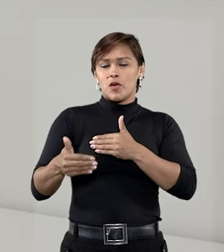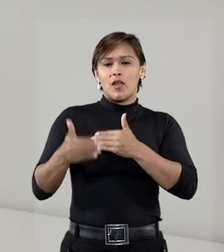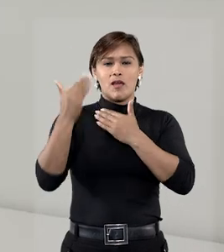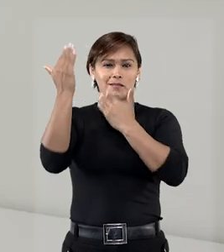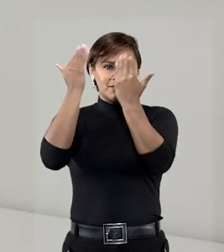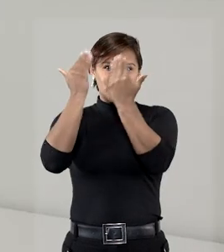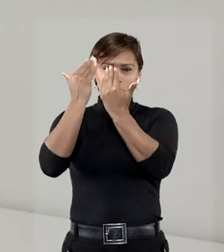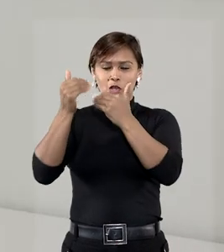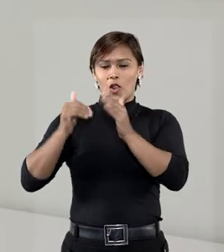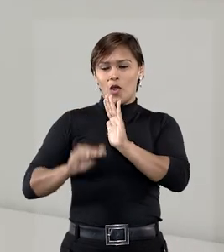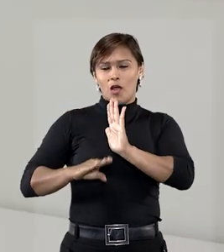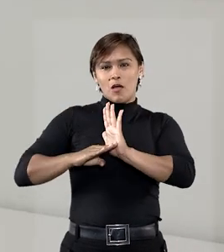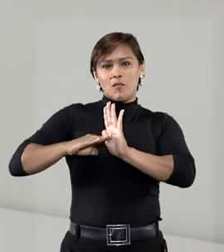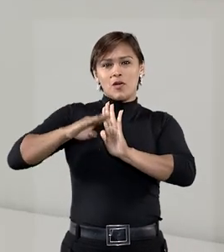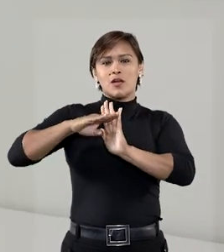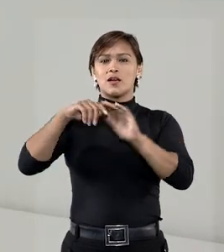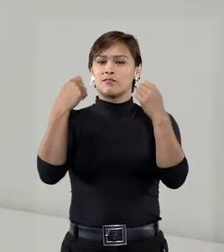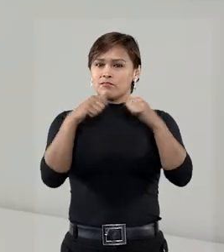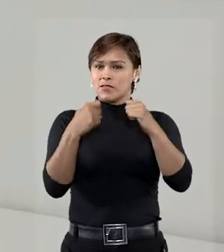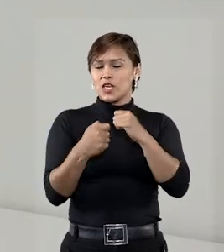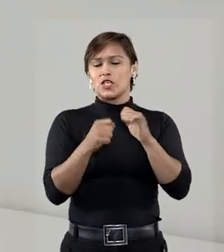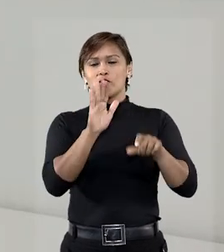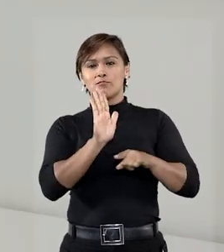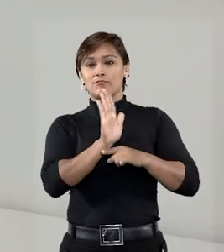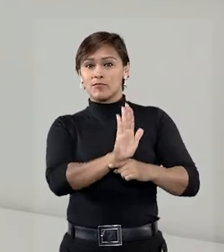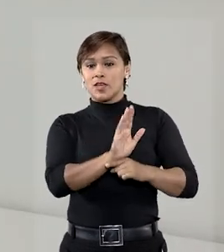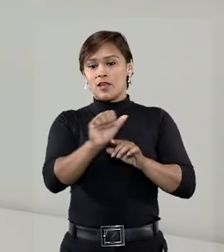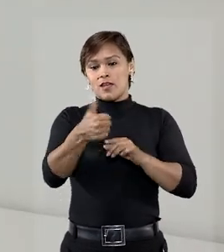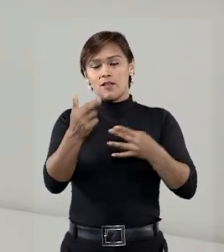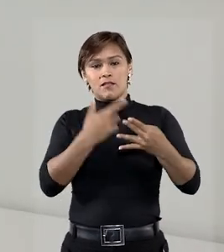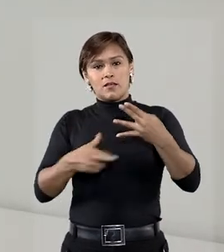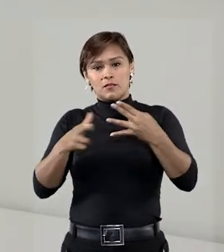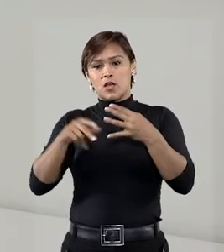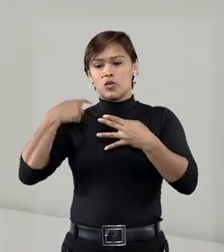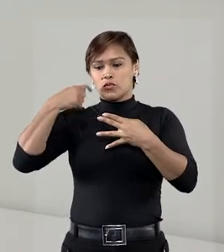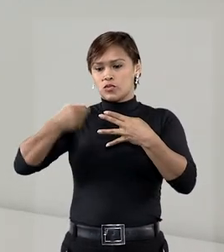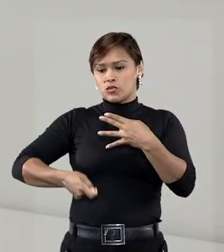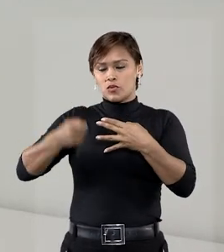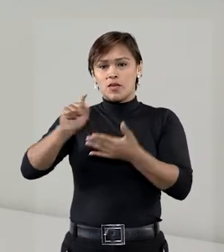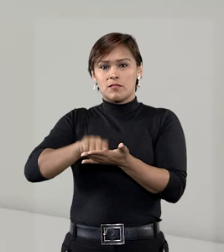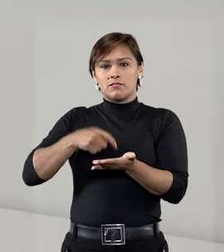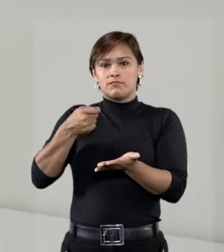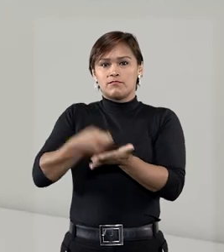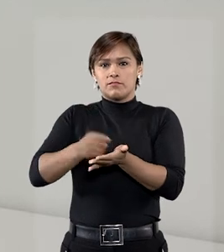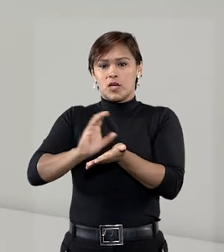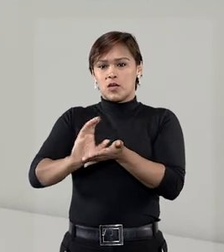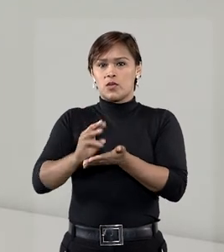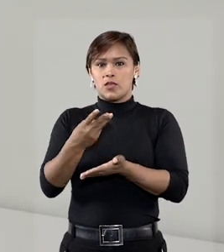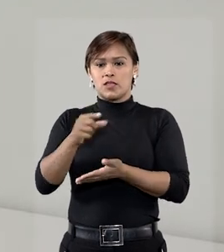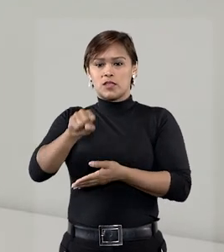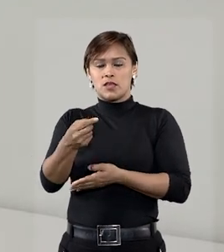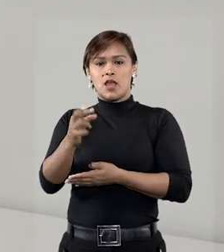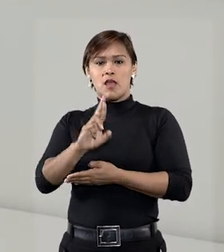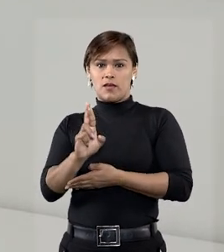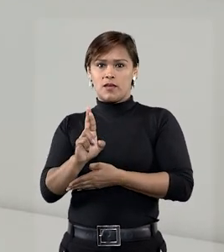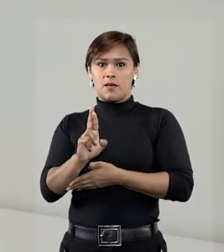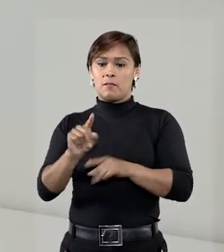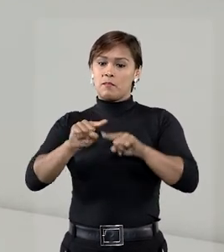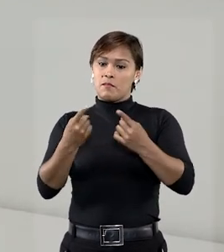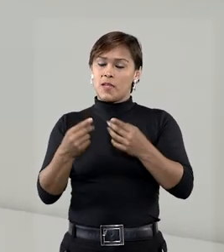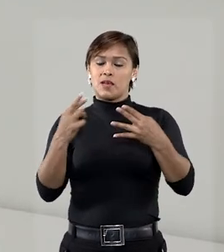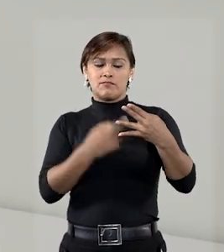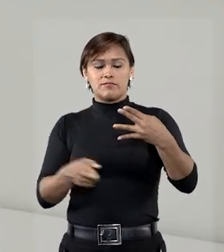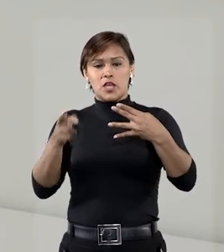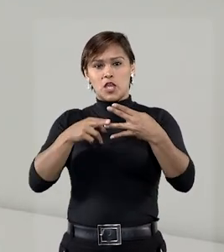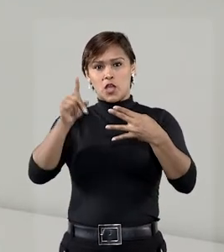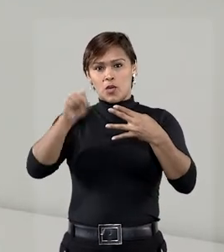consequências psicológicas e precisou de tratamento. Em primeira instância, o juízo fixou indenização por danos morais de R$3 mil. Mas